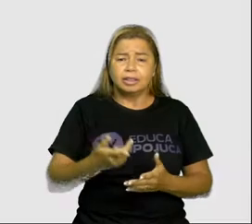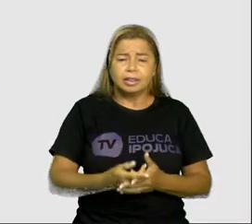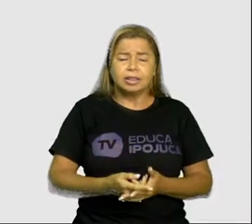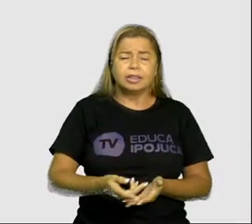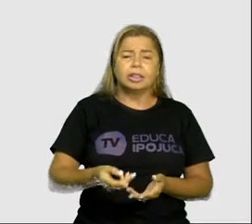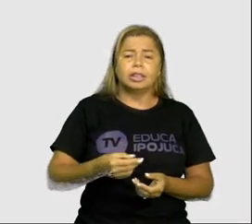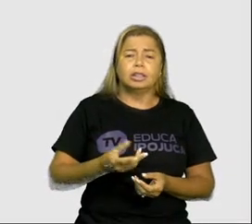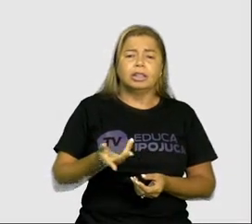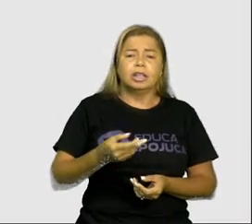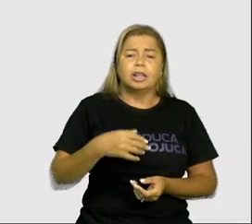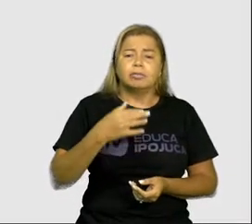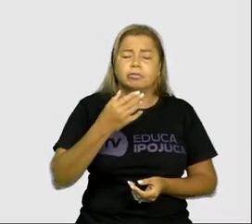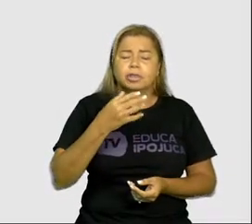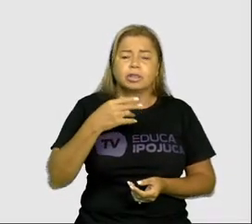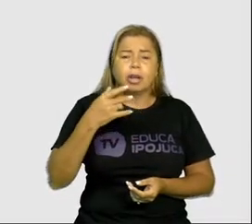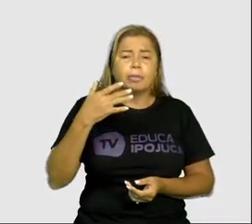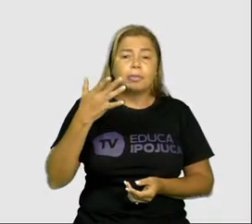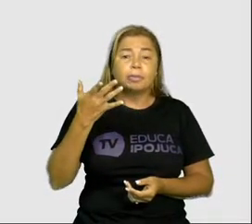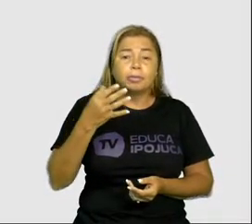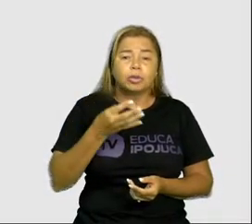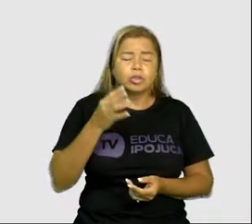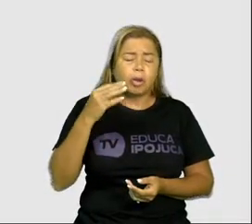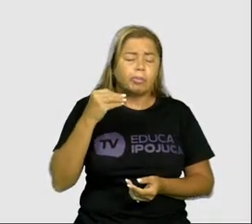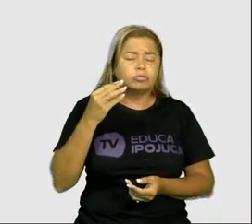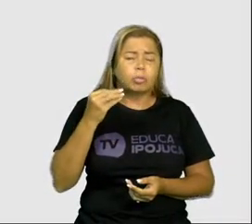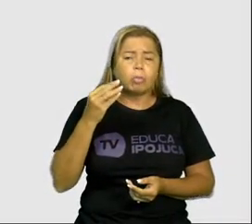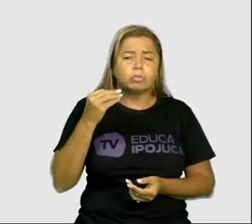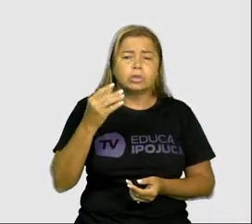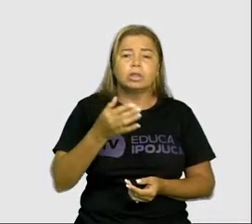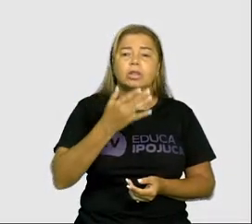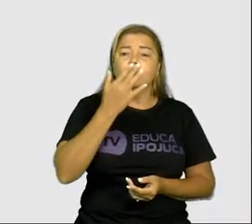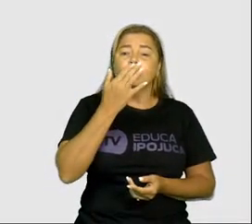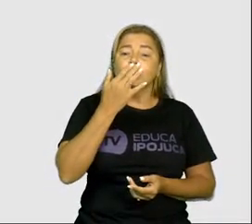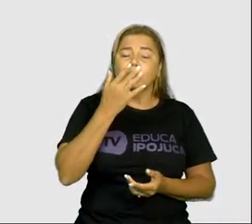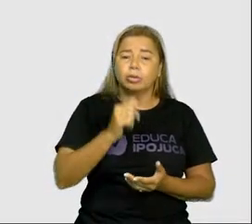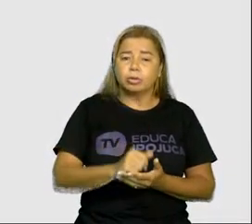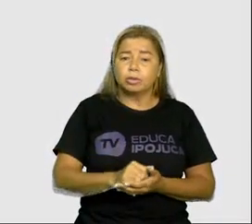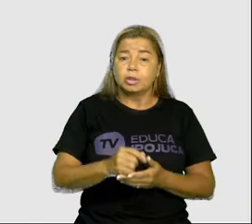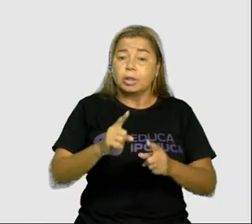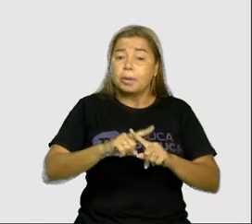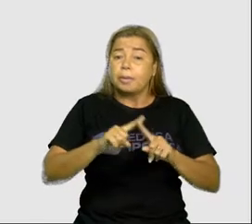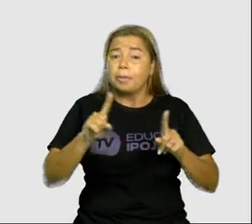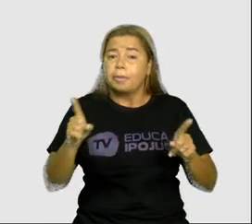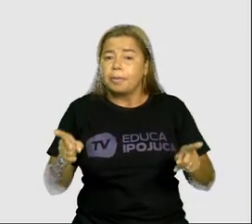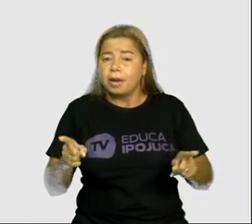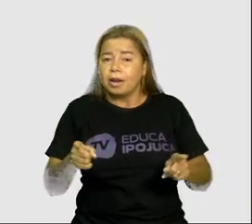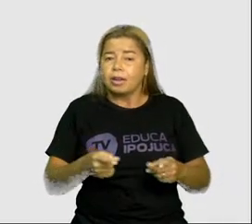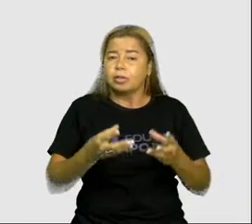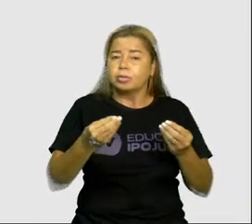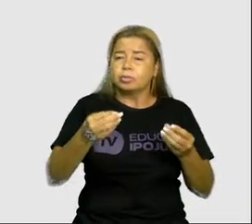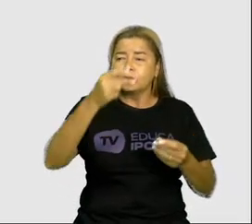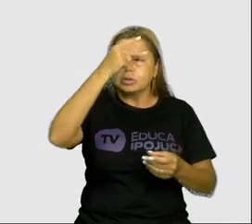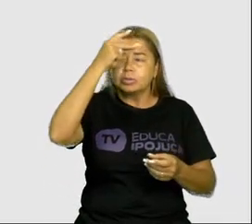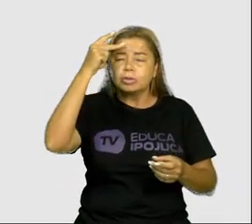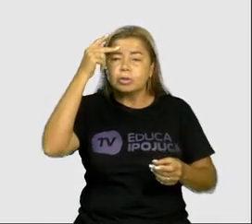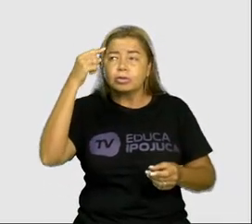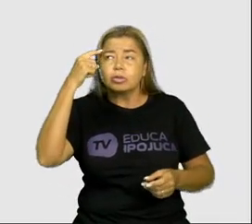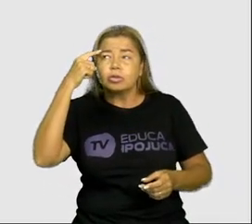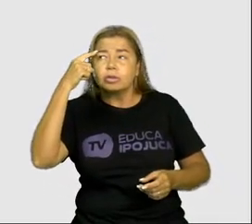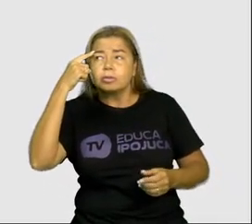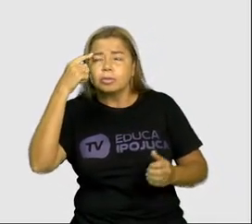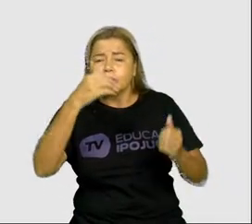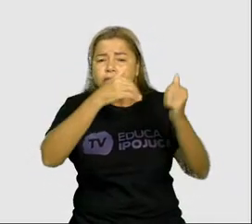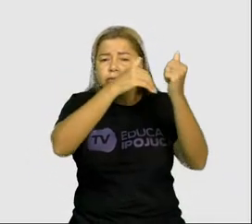variados sabores e cores. Mas para muitas pessoas ela é um mistério. De que é feita? Como